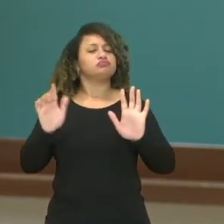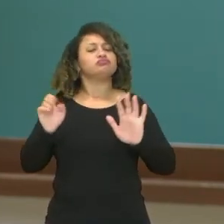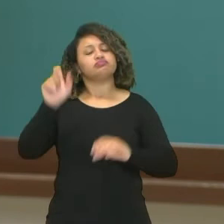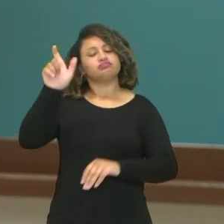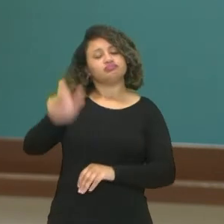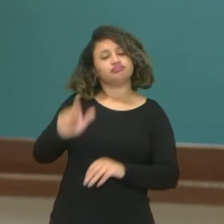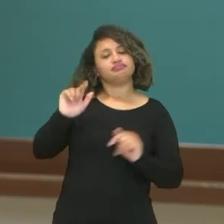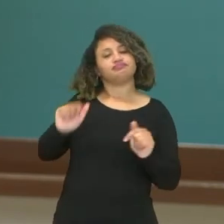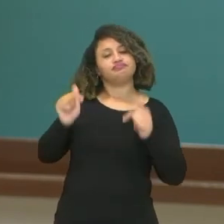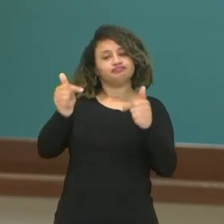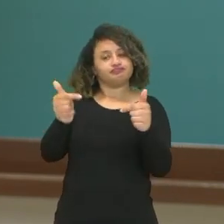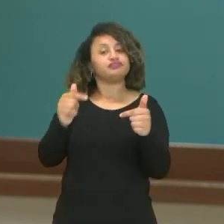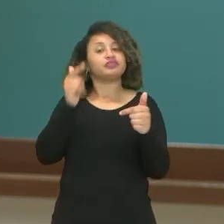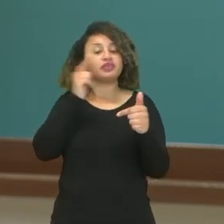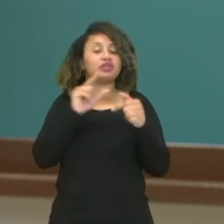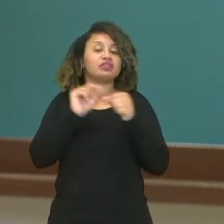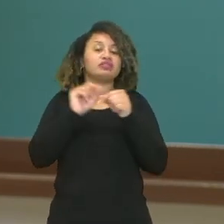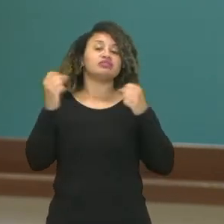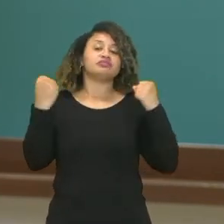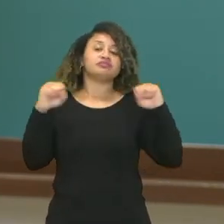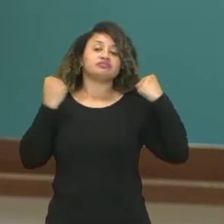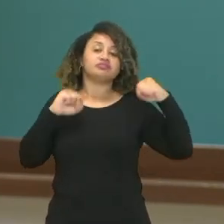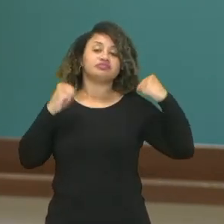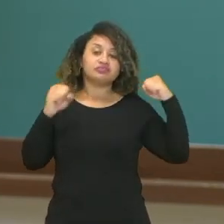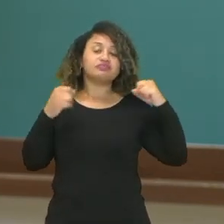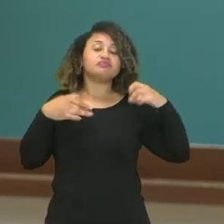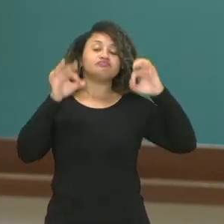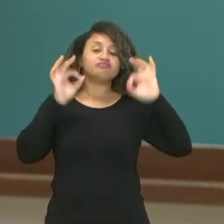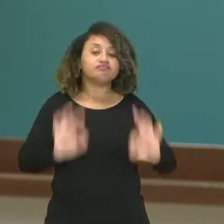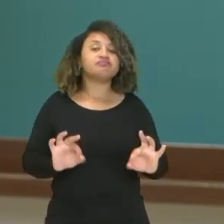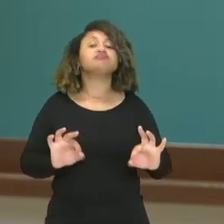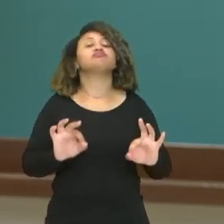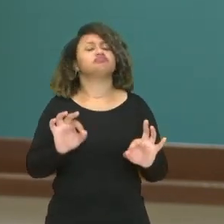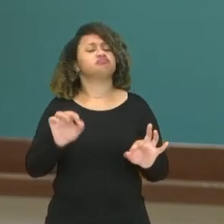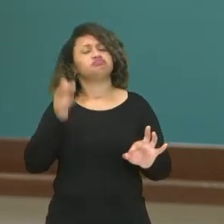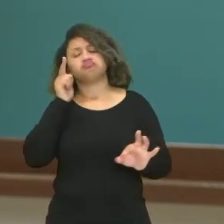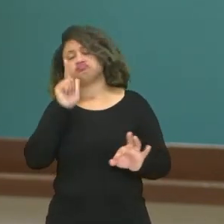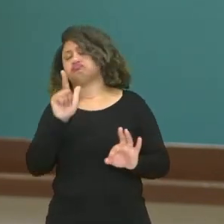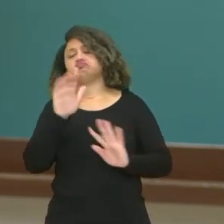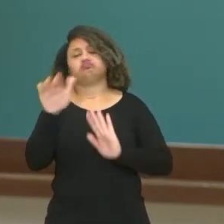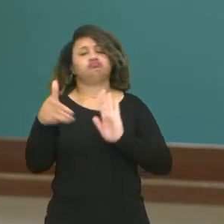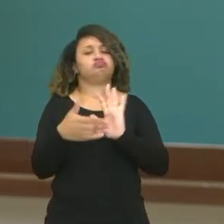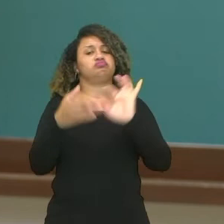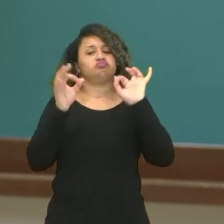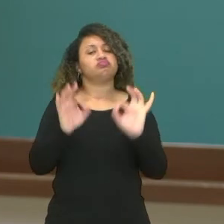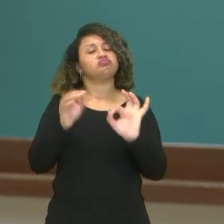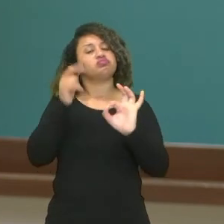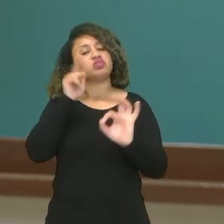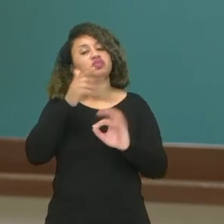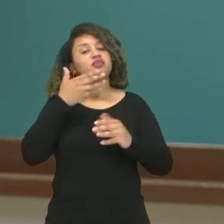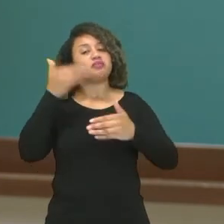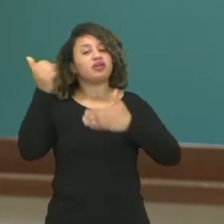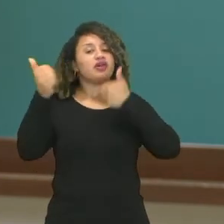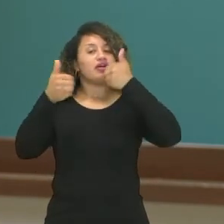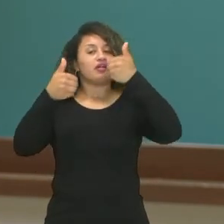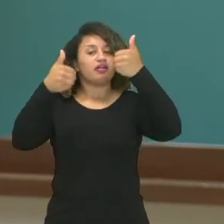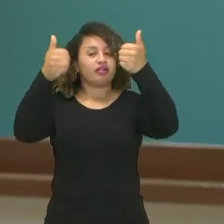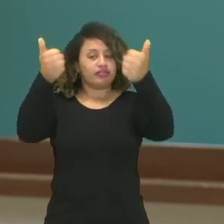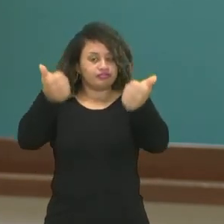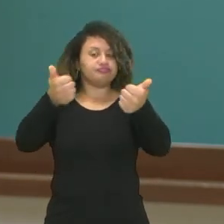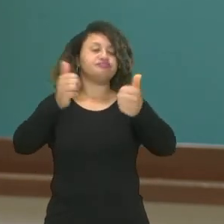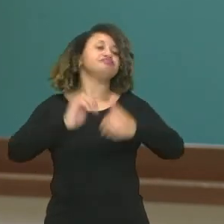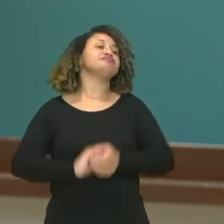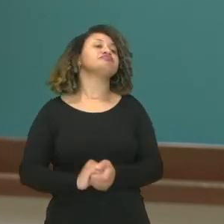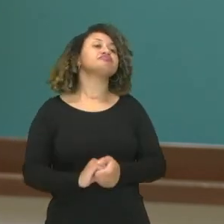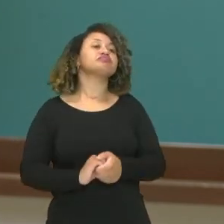é ativa e realiza essa funcionalidade com êxito, ela consegue fazer esses exercícios para melhorar cada vez mais. Então,